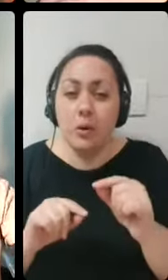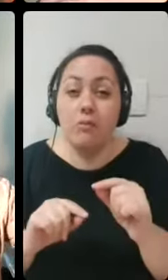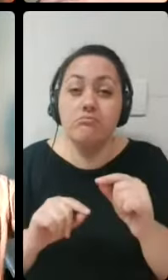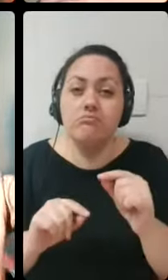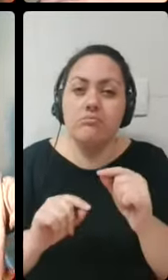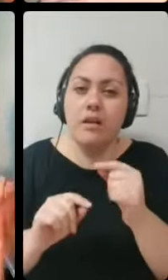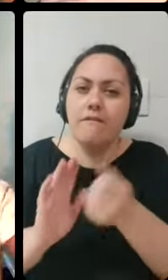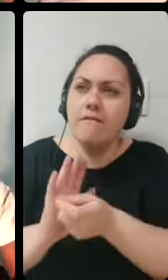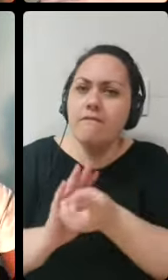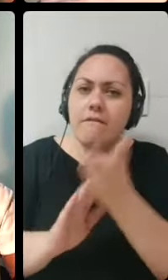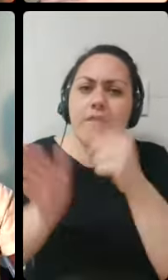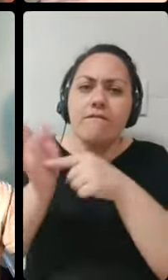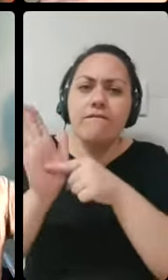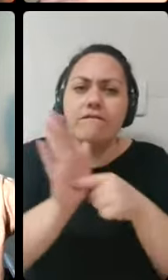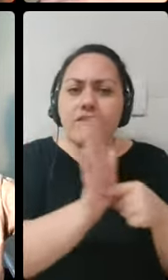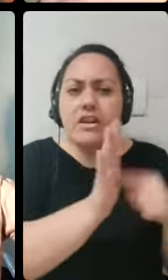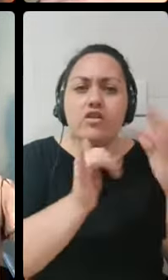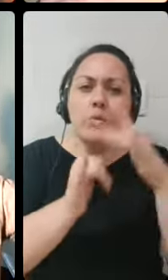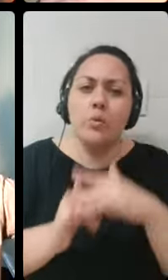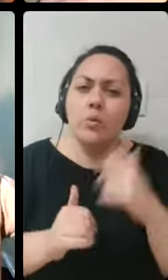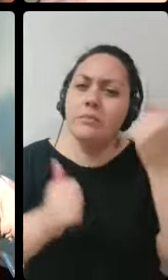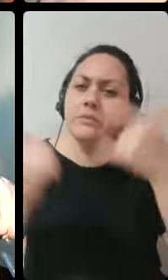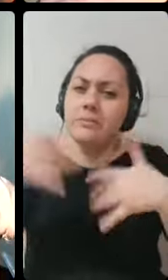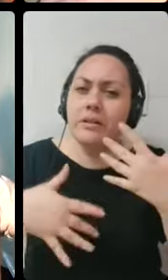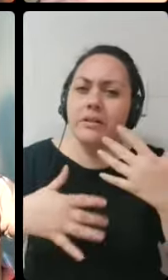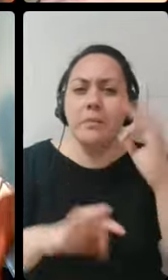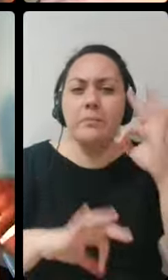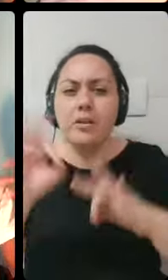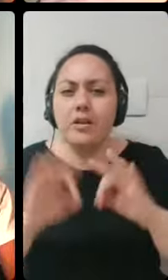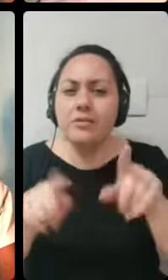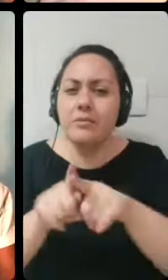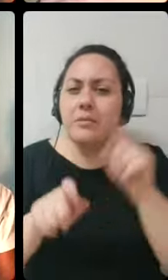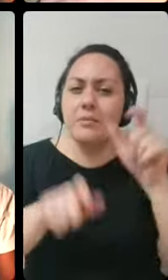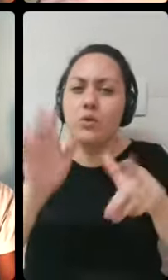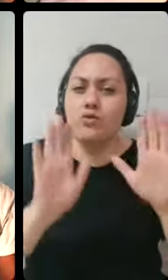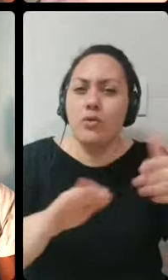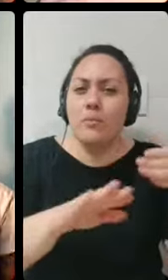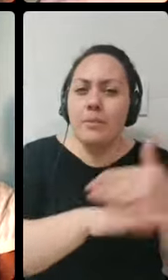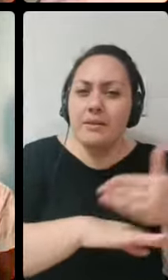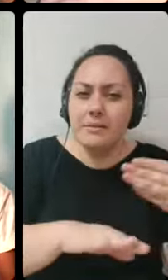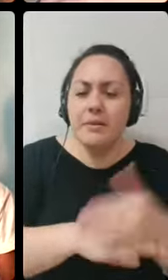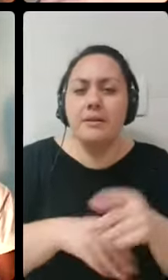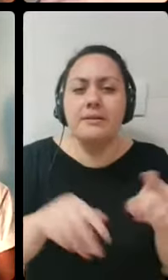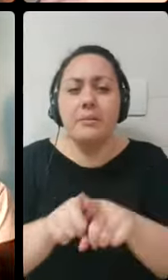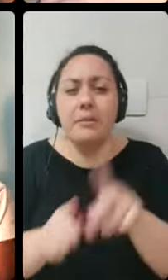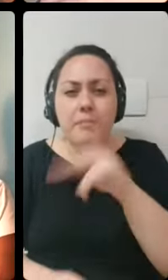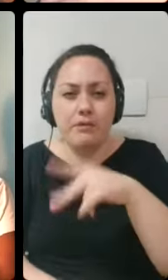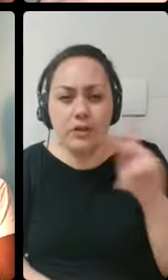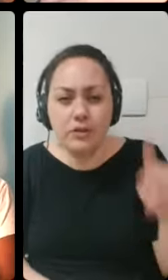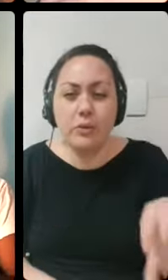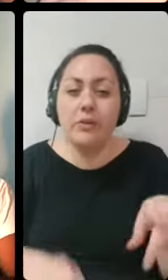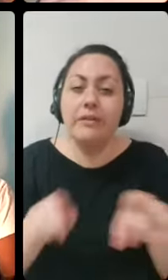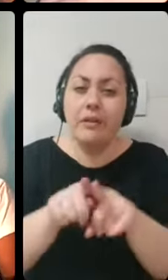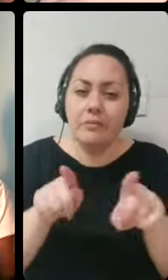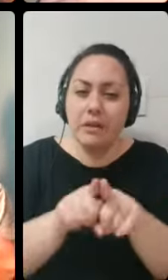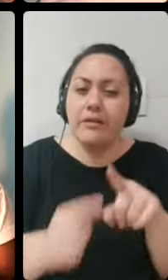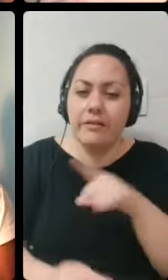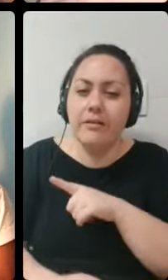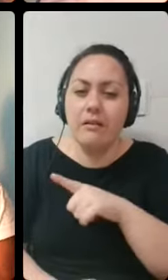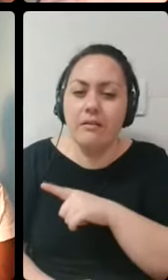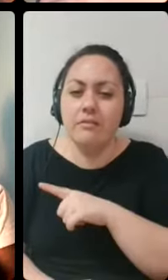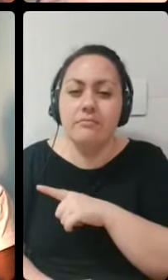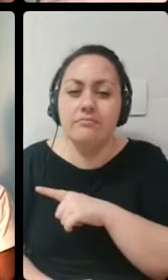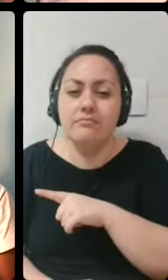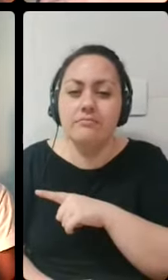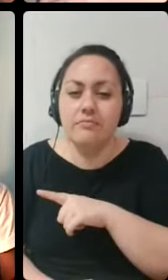no YouTube de pessoas falando do projeto, pessoas que já participaram. E aí, professores, aí tinha vídeos da Prof. Cláudia também. Aí eu falei, acho